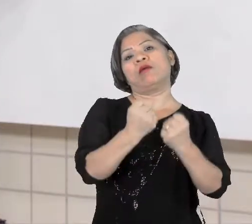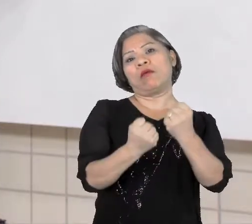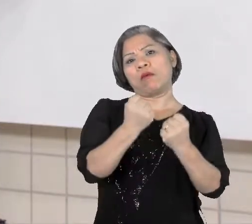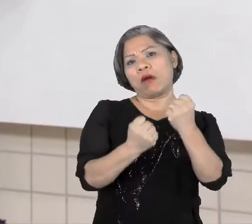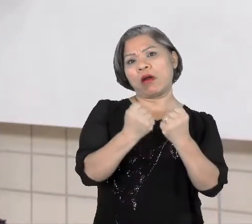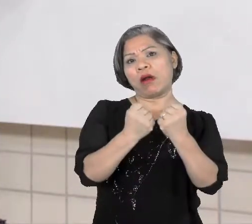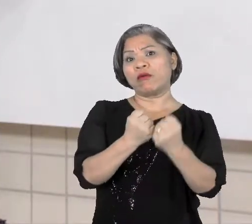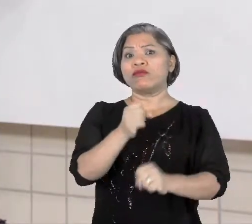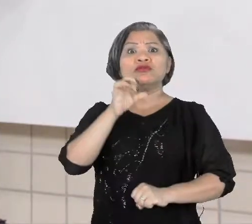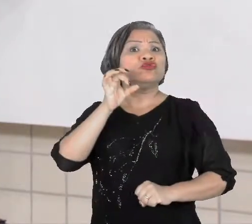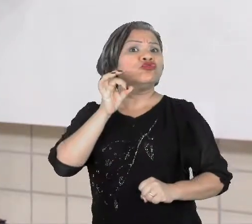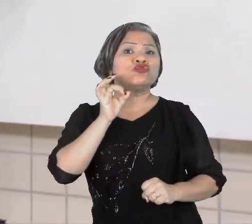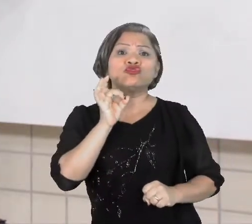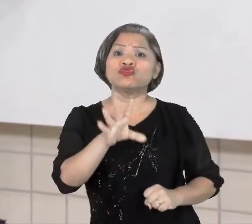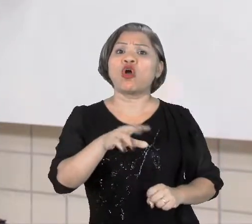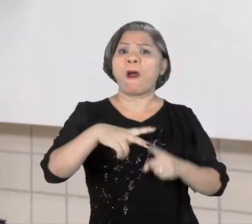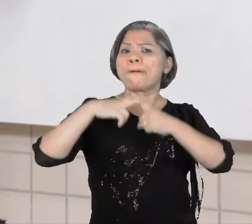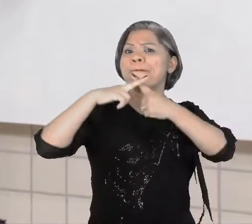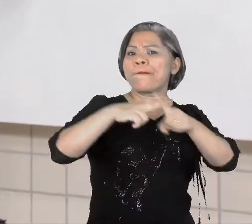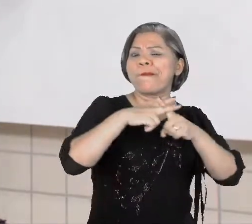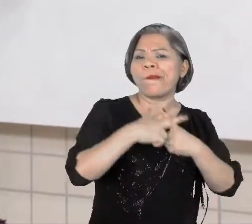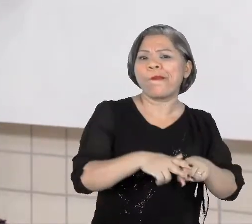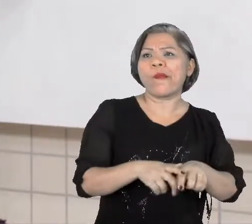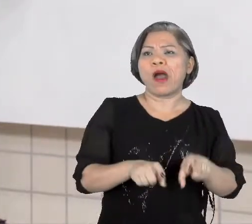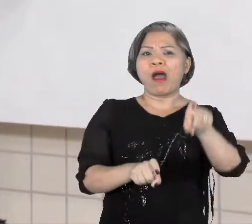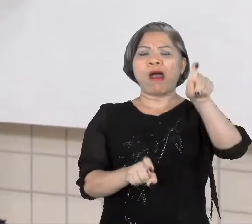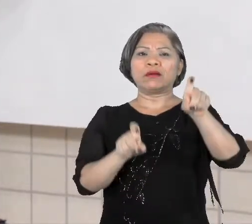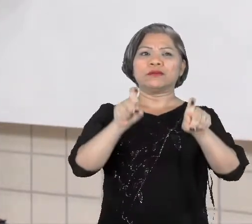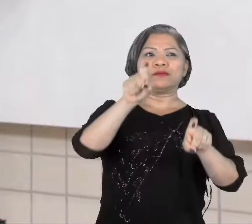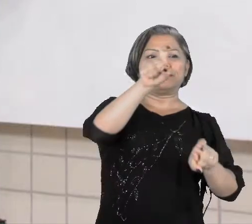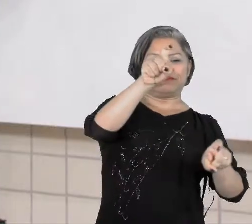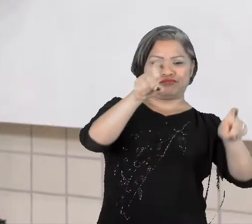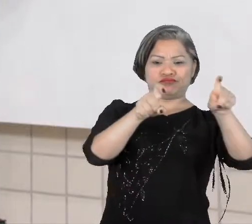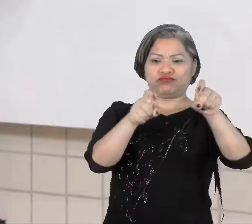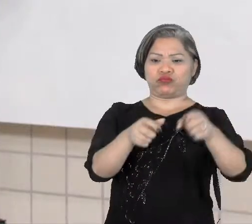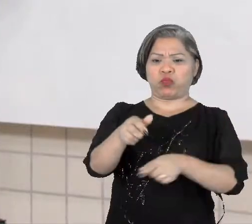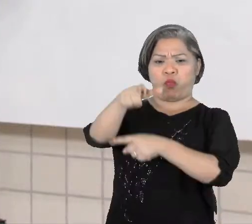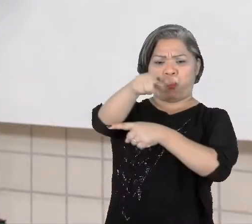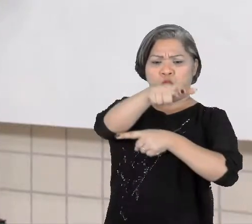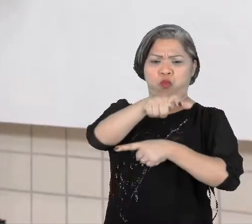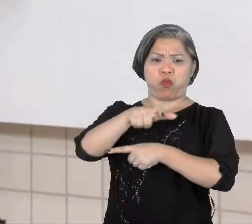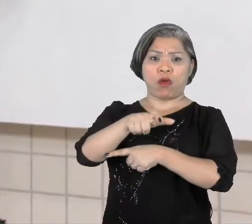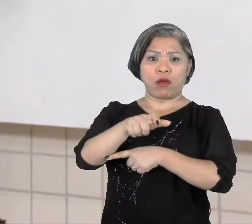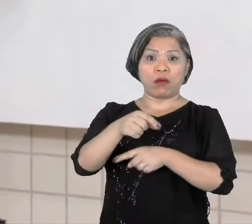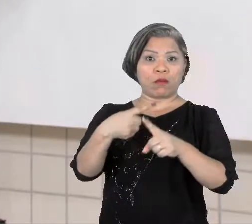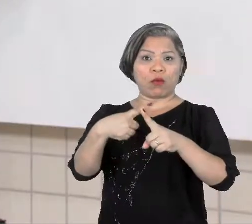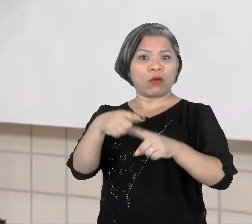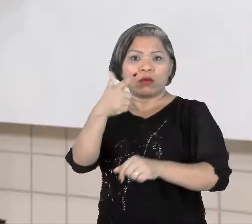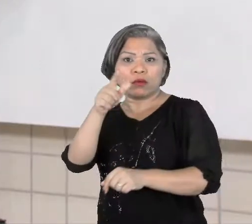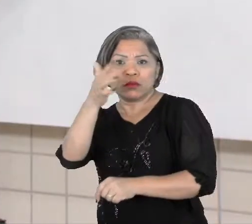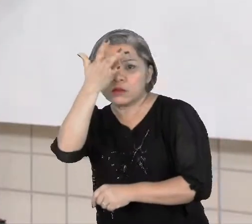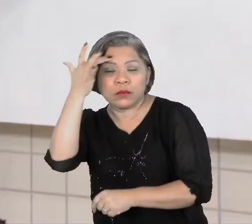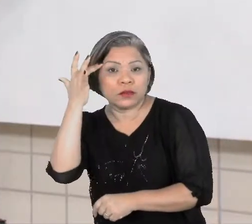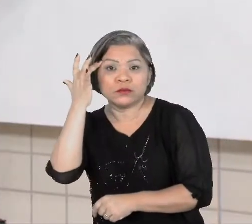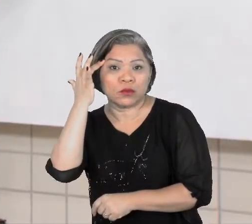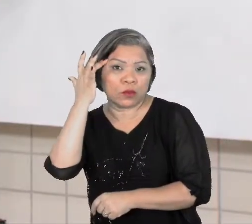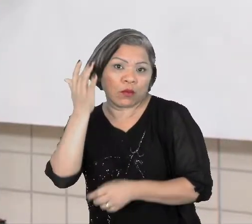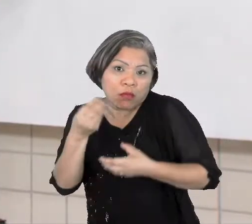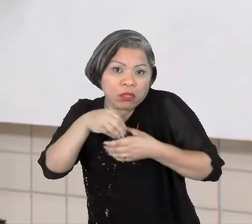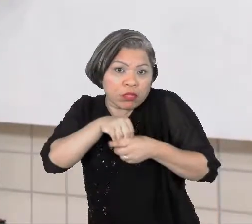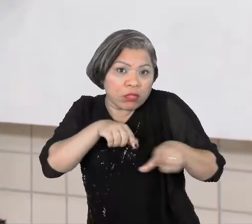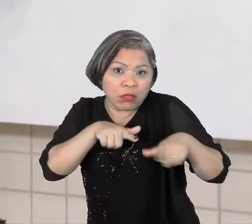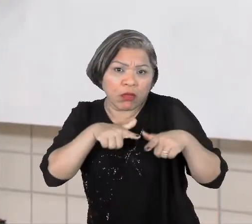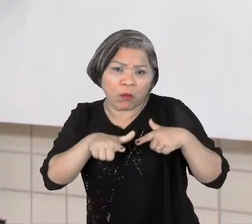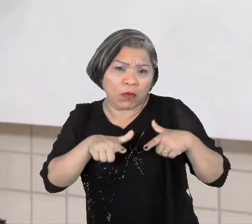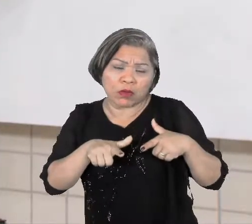praticamente mecanizada. Vê-se poucas pessoas inseridas nesse sistema. Por isso